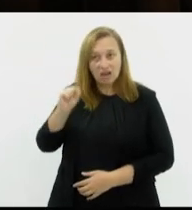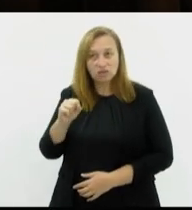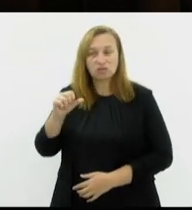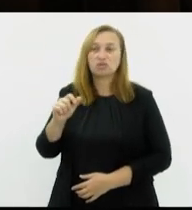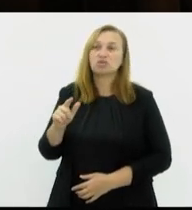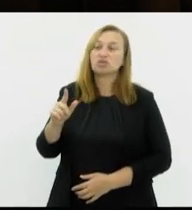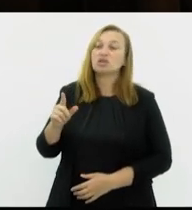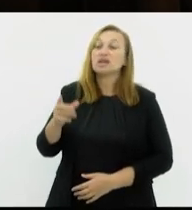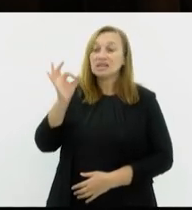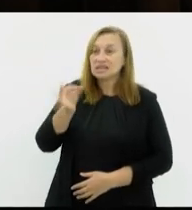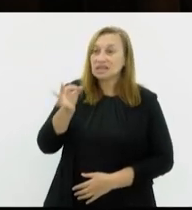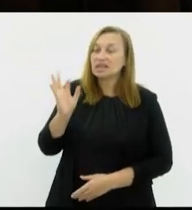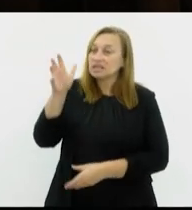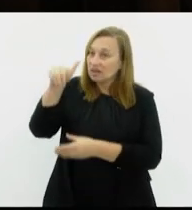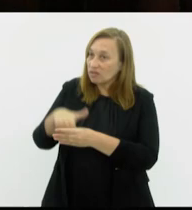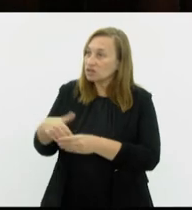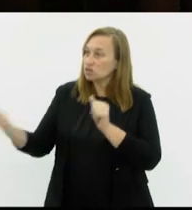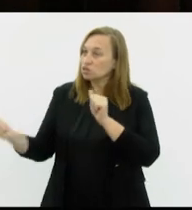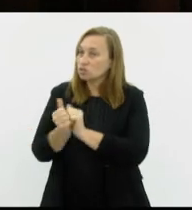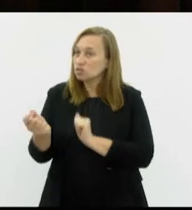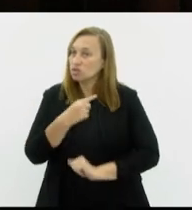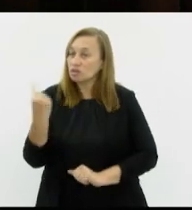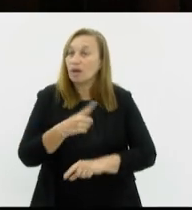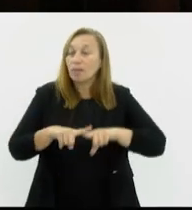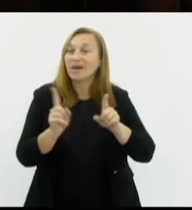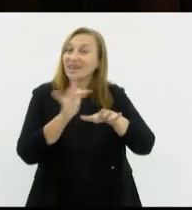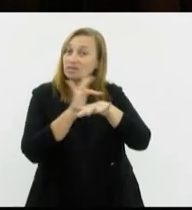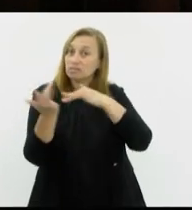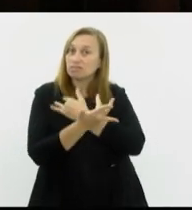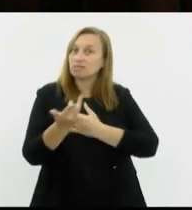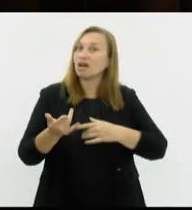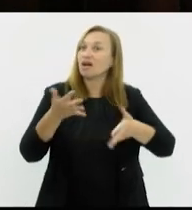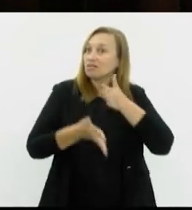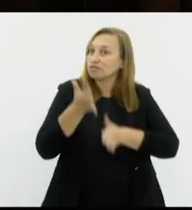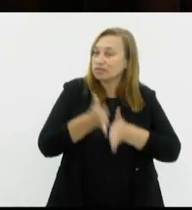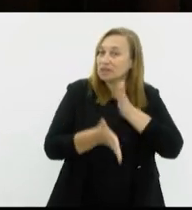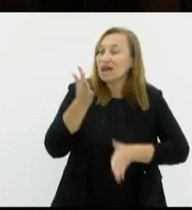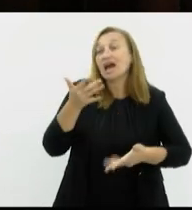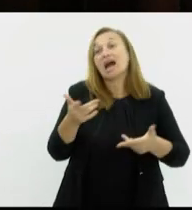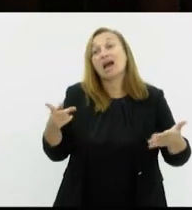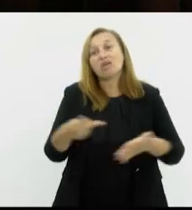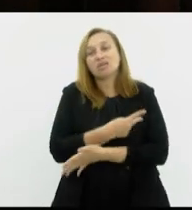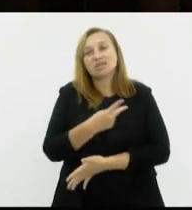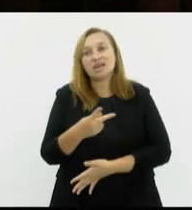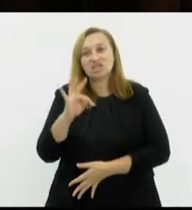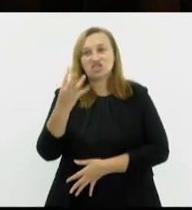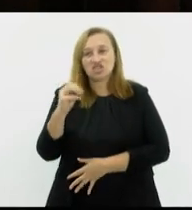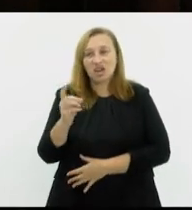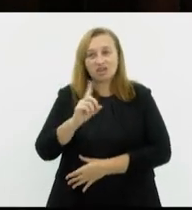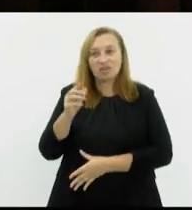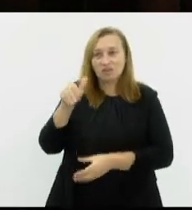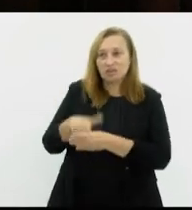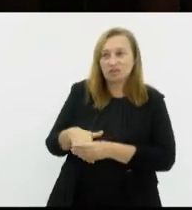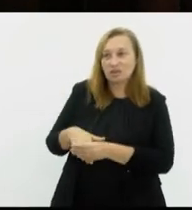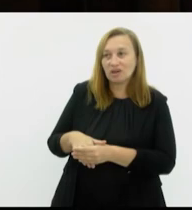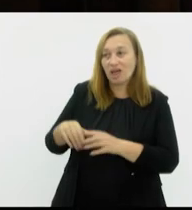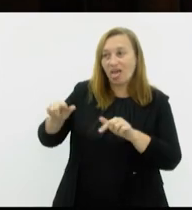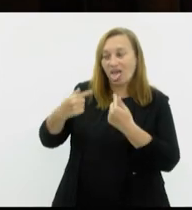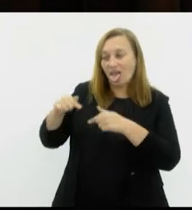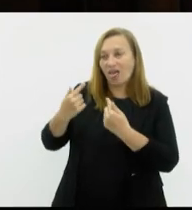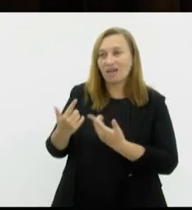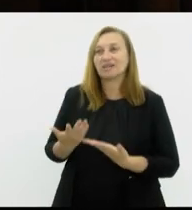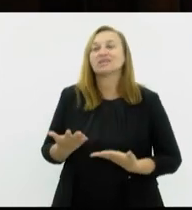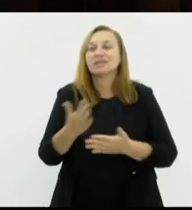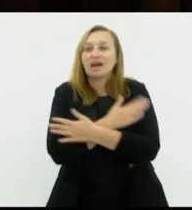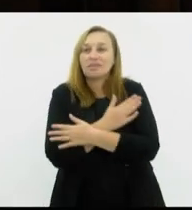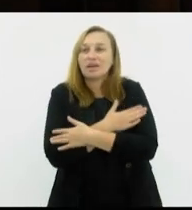certeza estão votando aí com a gente. Mas é que a rede social é complicada. Acontece alguma coisa que o Thiago não votou, é bala no deputado. Um grande